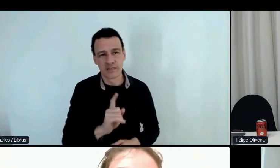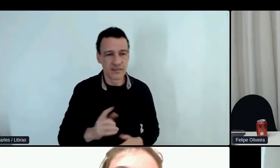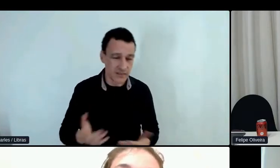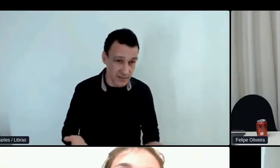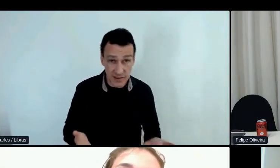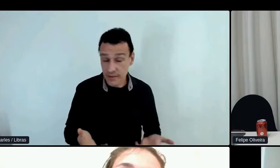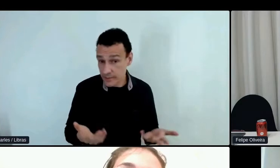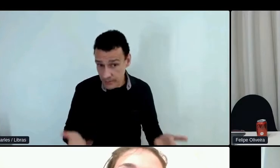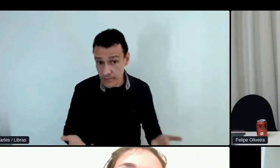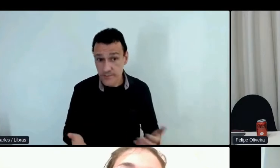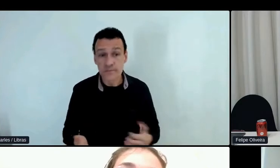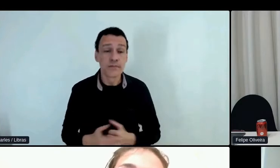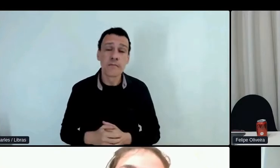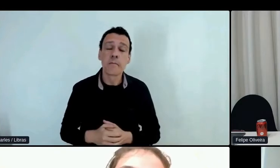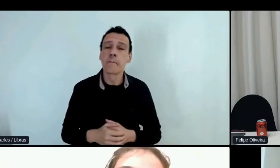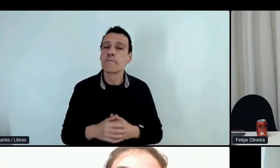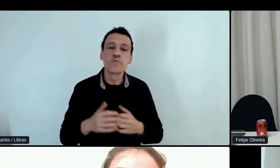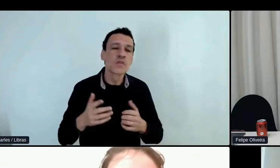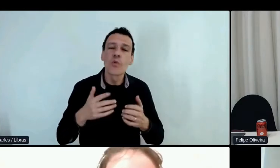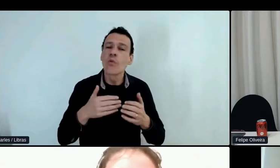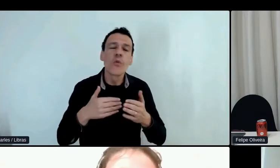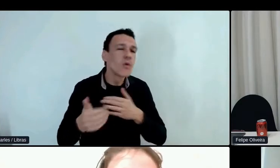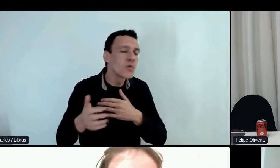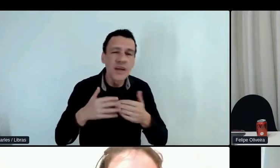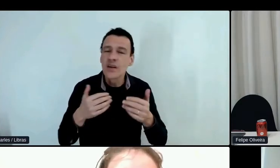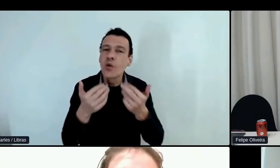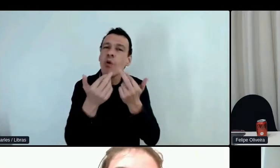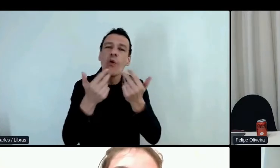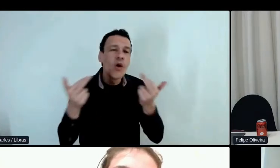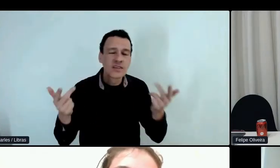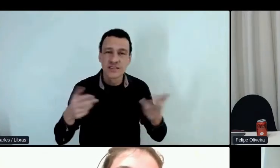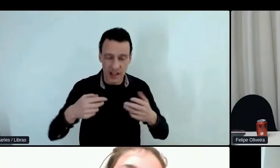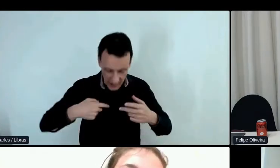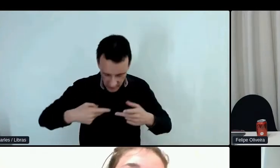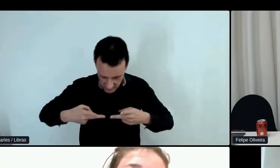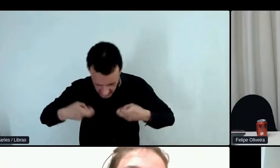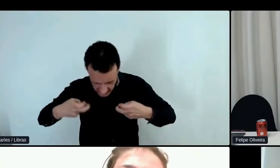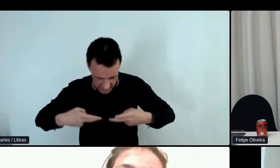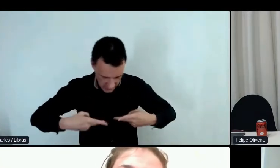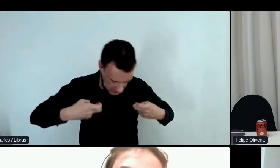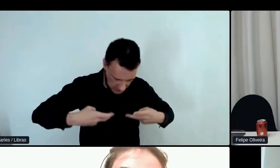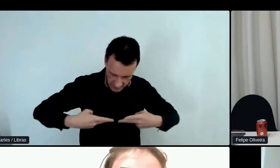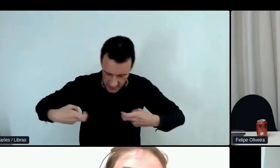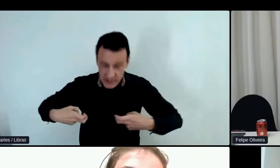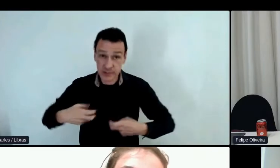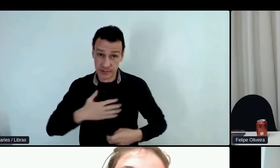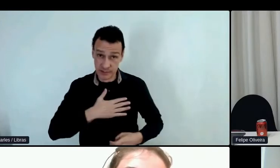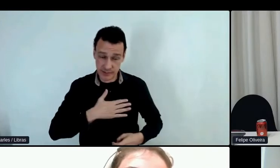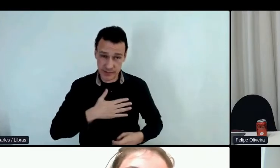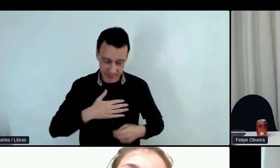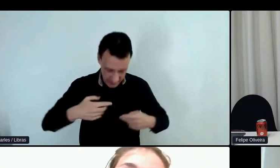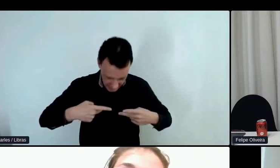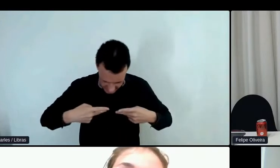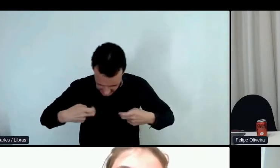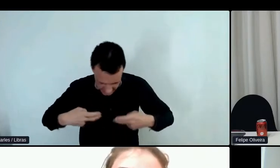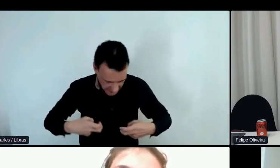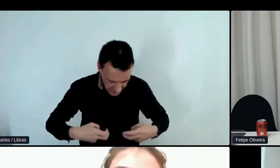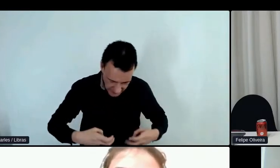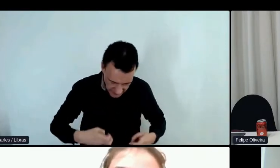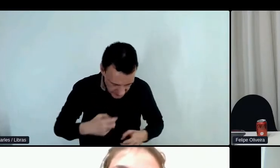bilhete comigo e eu mostre para o motorista. É a melhor solução? Não sei, mas pelo menos é uma estratégia. Eu tenho que pensar em alguma coisa